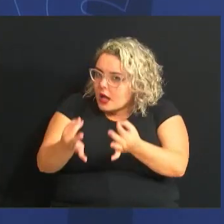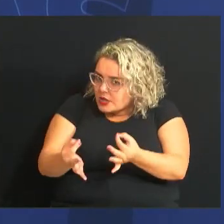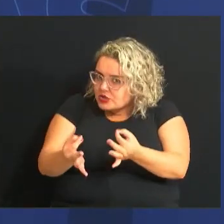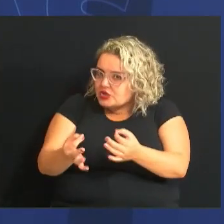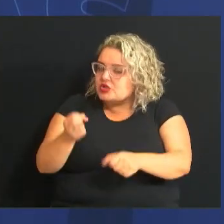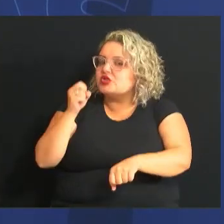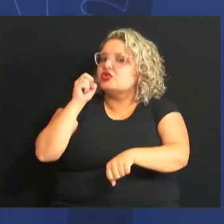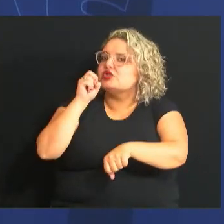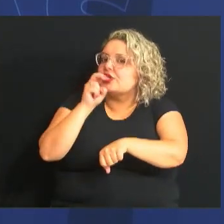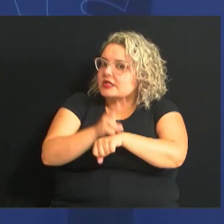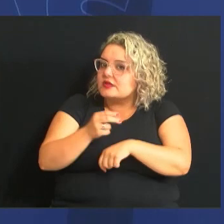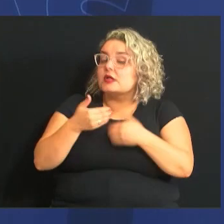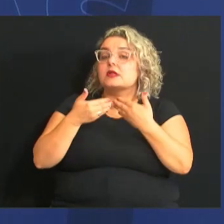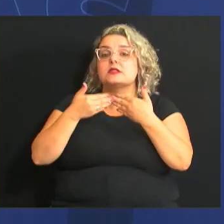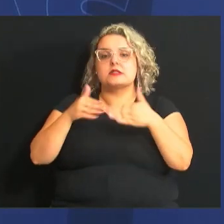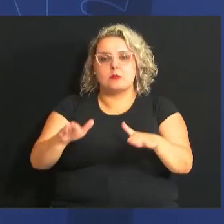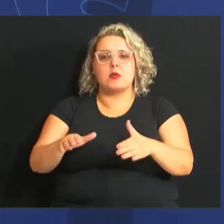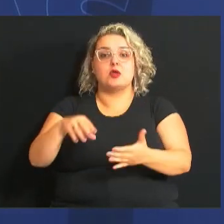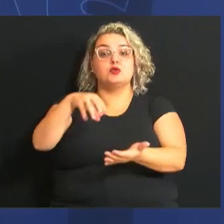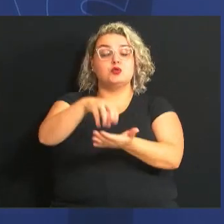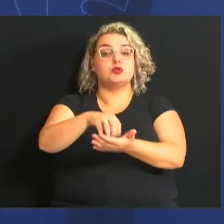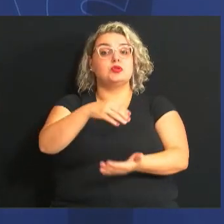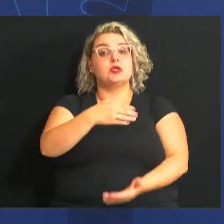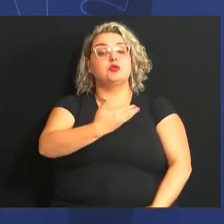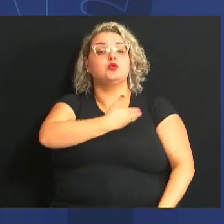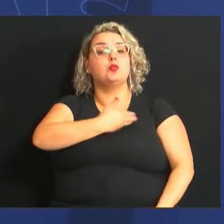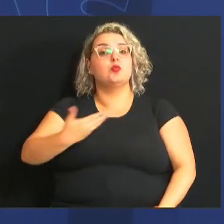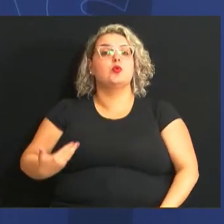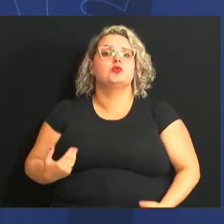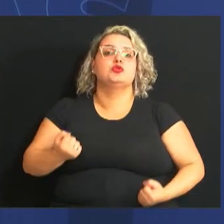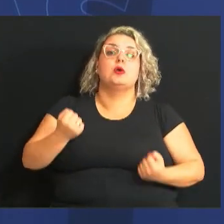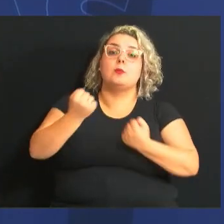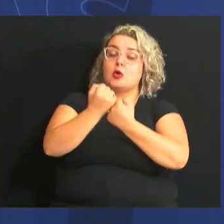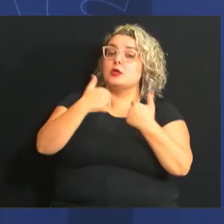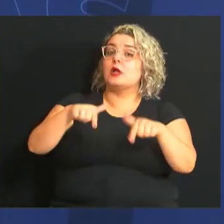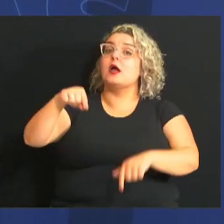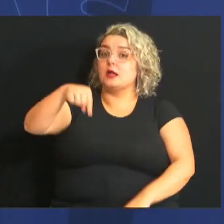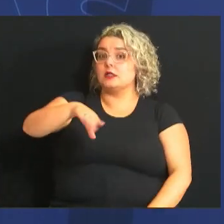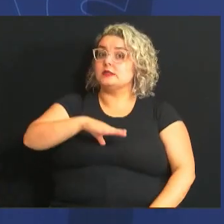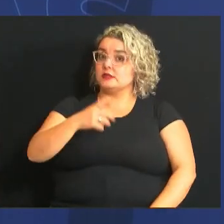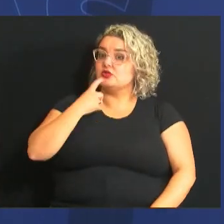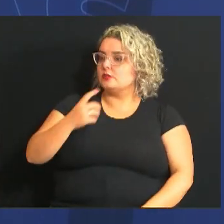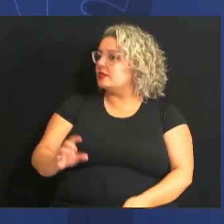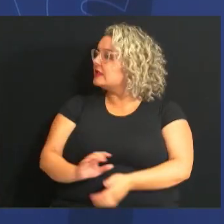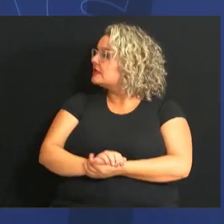que estão disponíveis no Centro Público de Apoio ao Trabalhador aqui de Campinas.